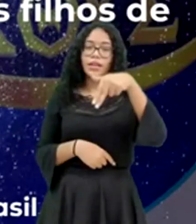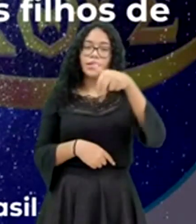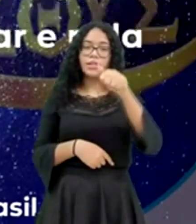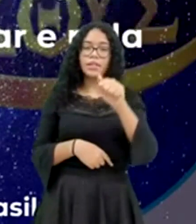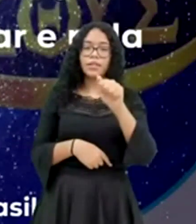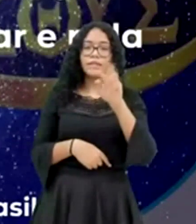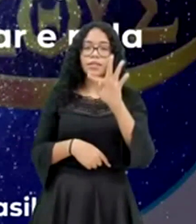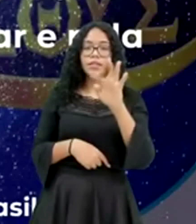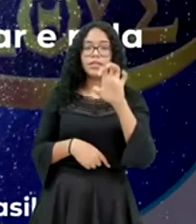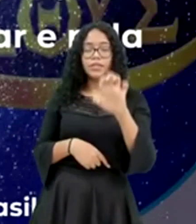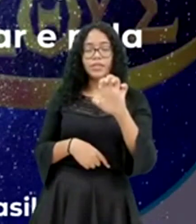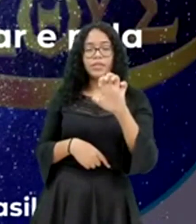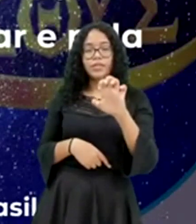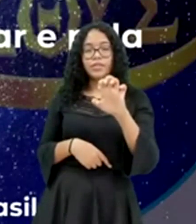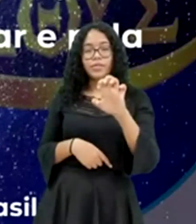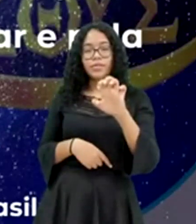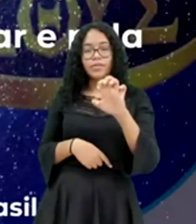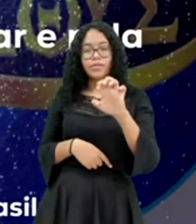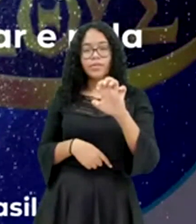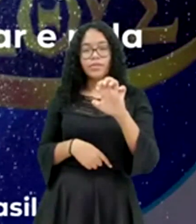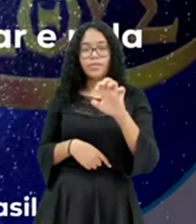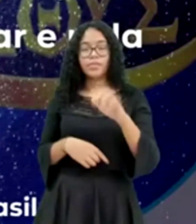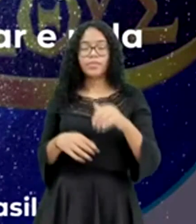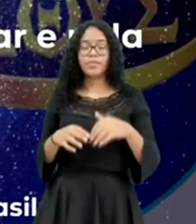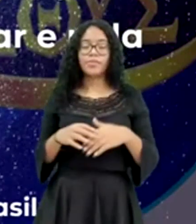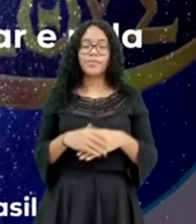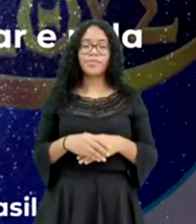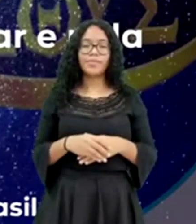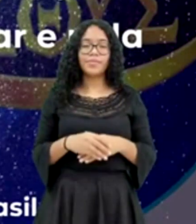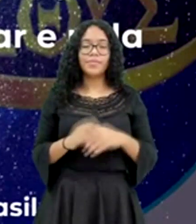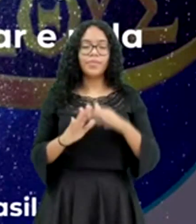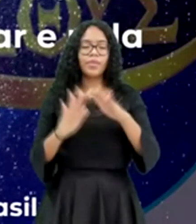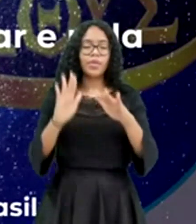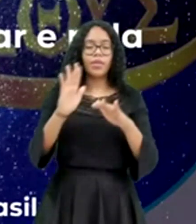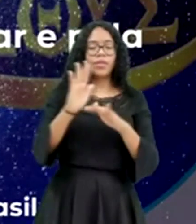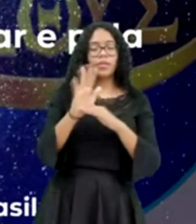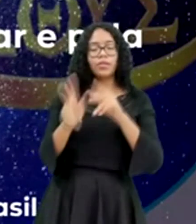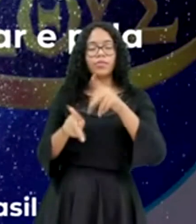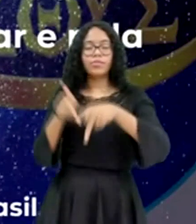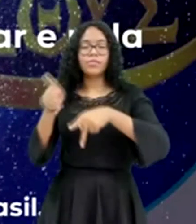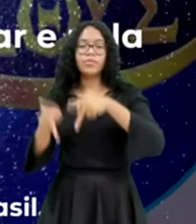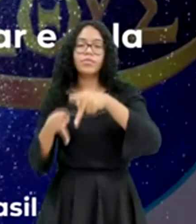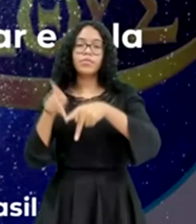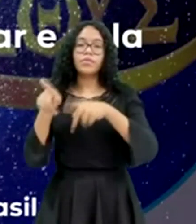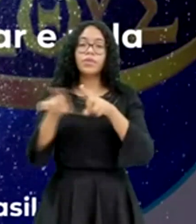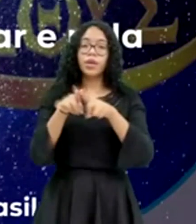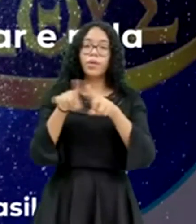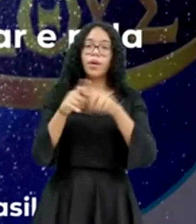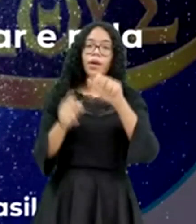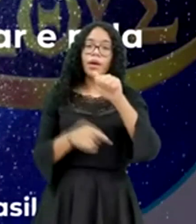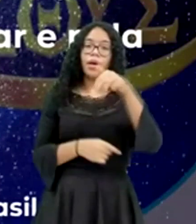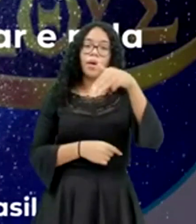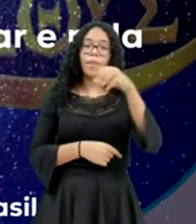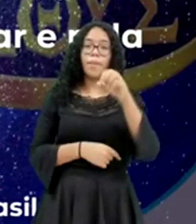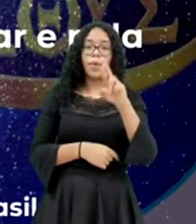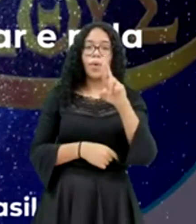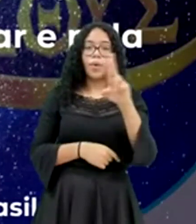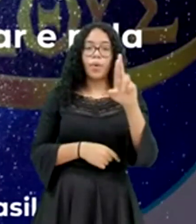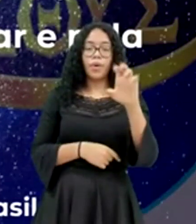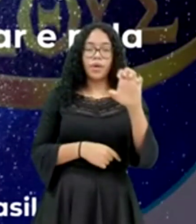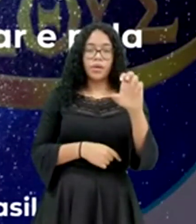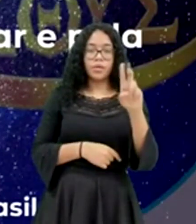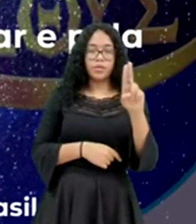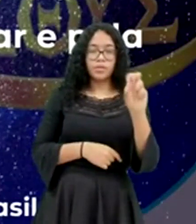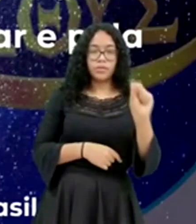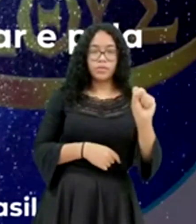do Neguebe, os heteus e os jebuseus e os amorreus habitam na montanha,